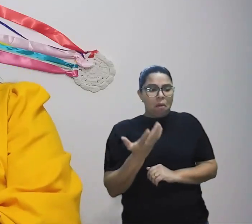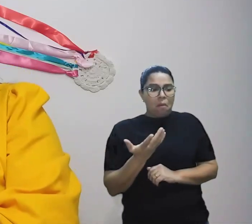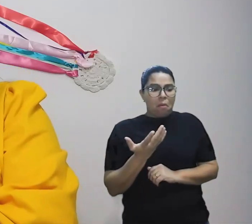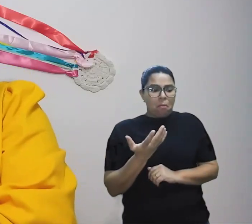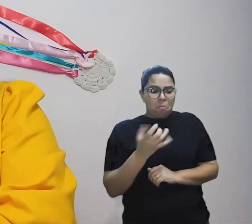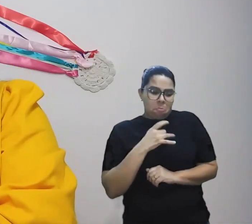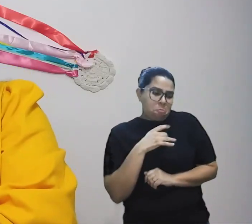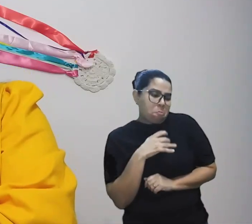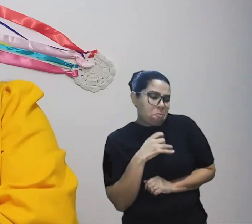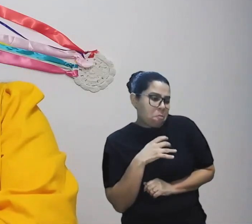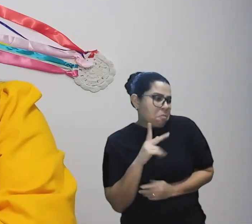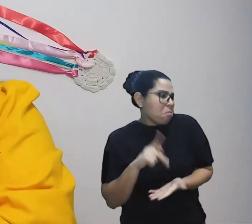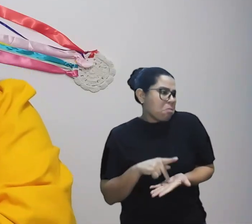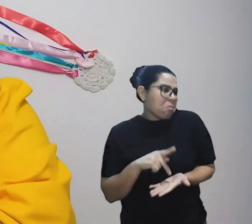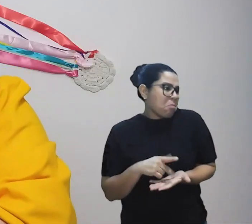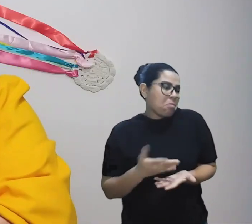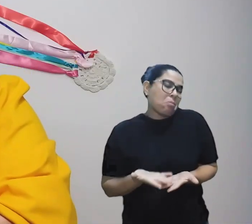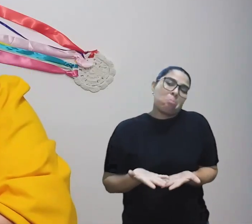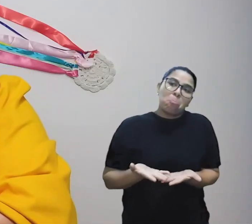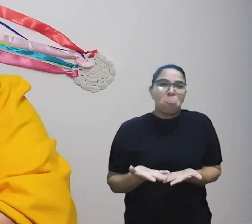tão covarde assim.